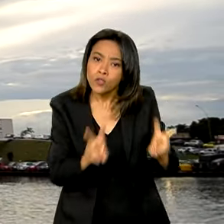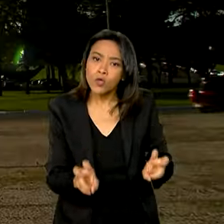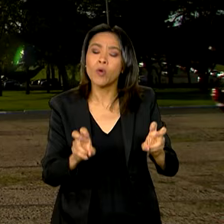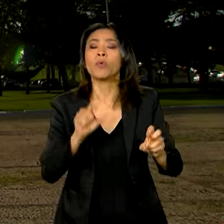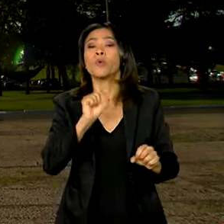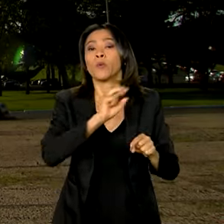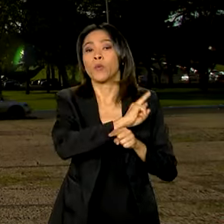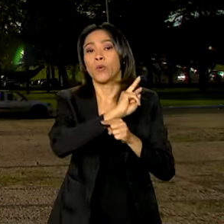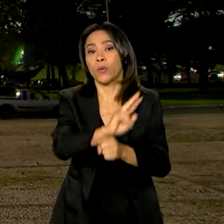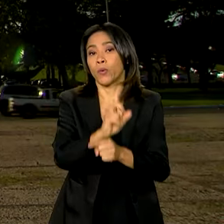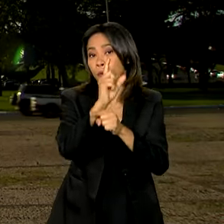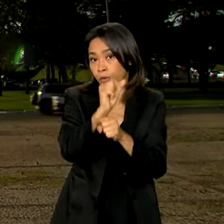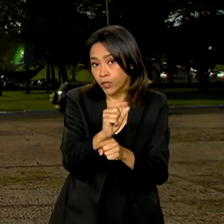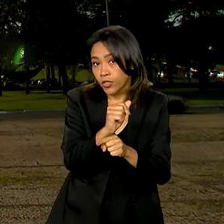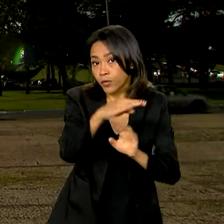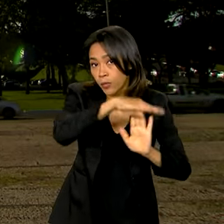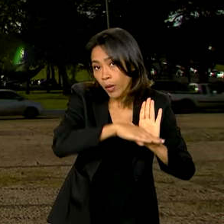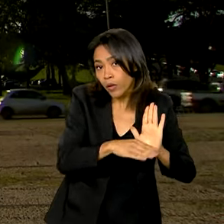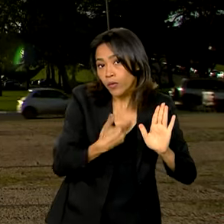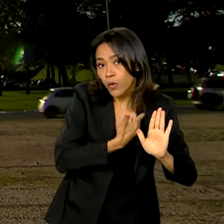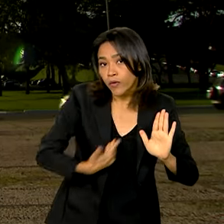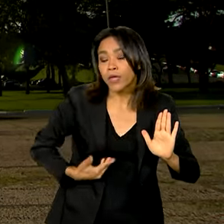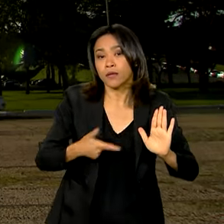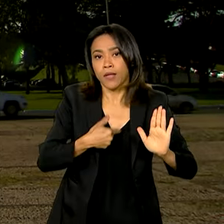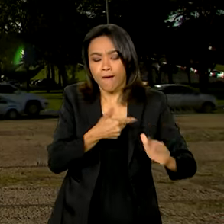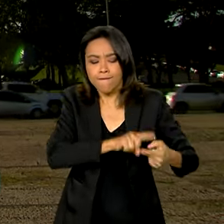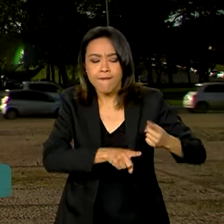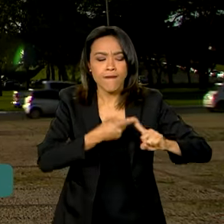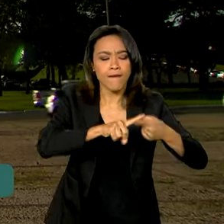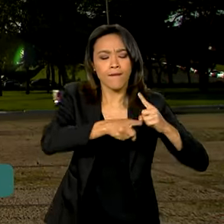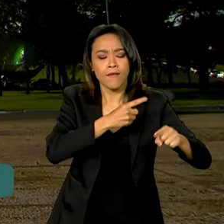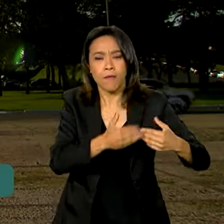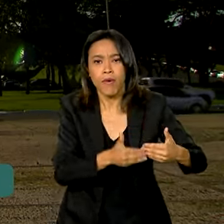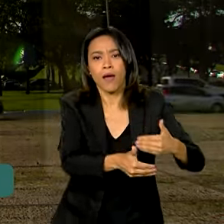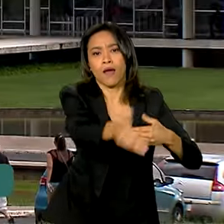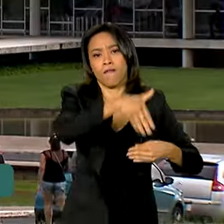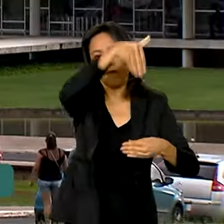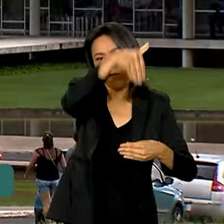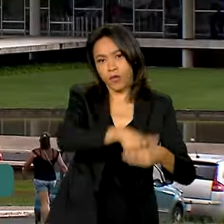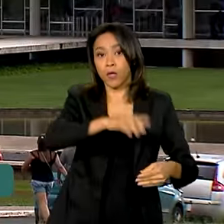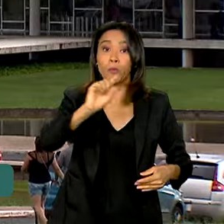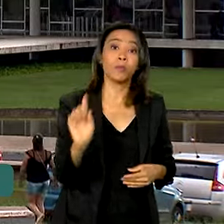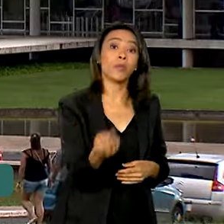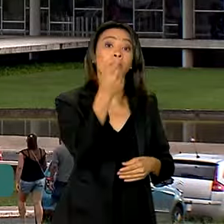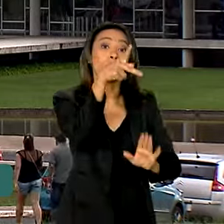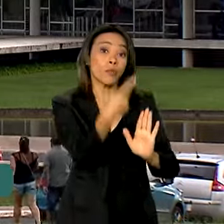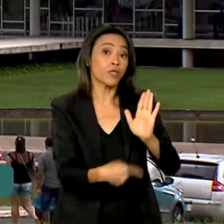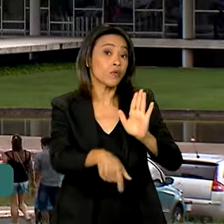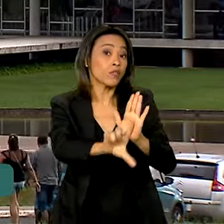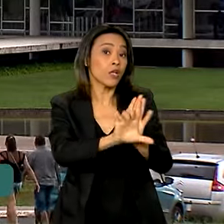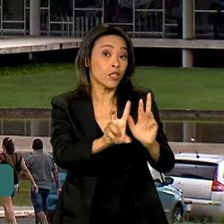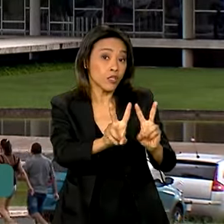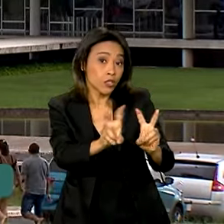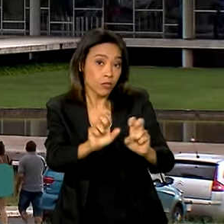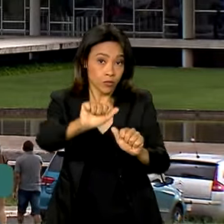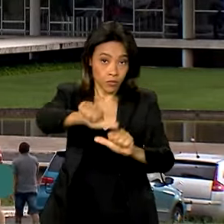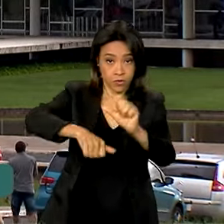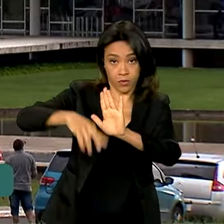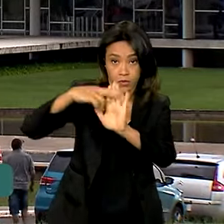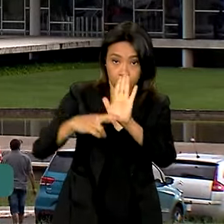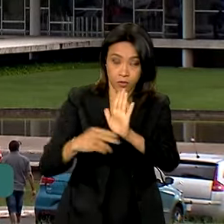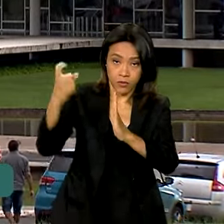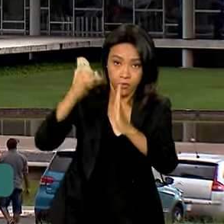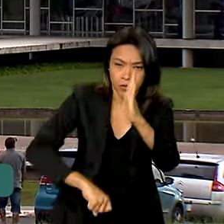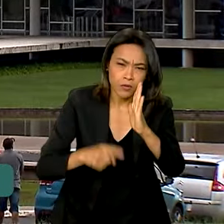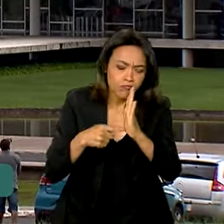Acredita, o governo articula para encaminhar a votação do primeiro projeto de lei de regulamentação da reforma tributária, que